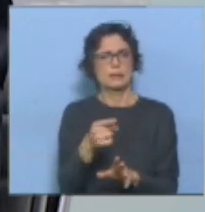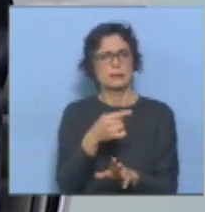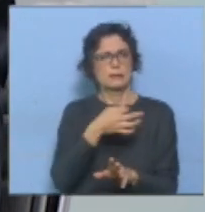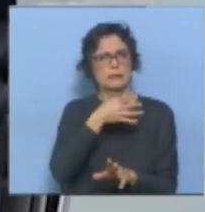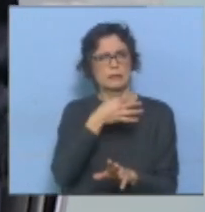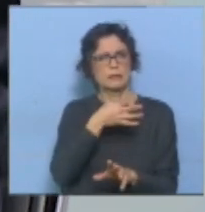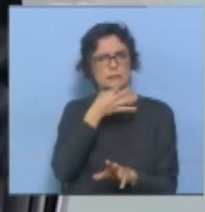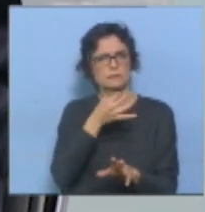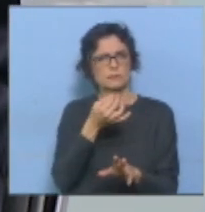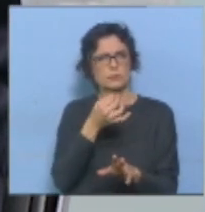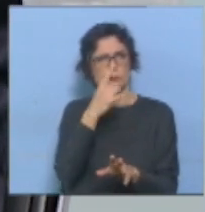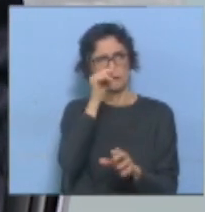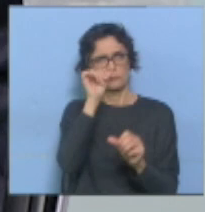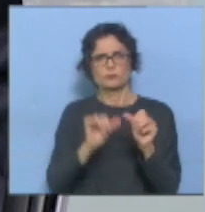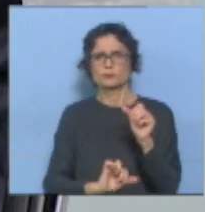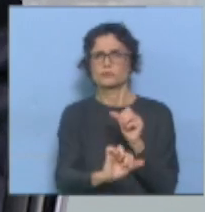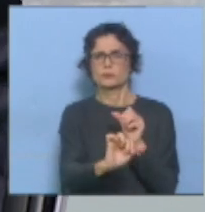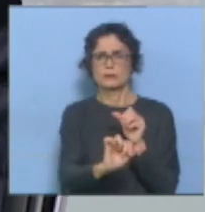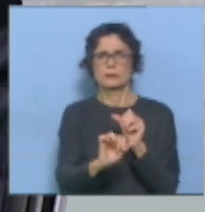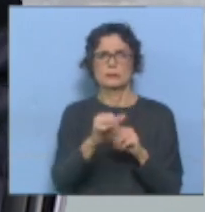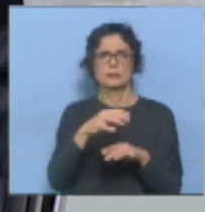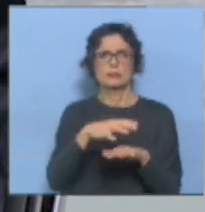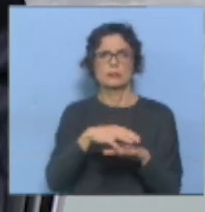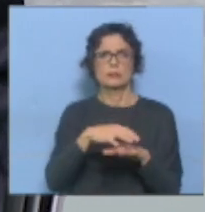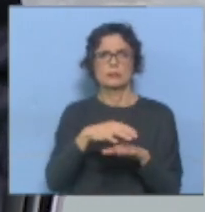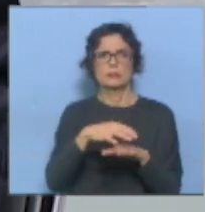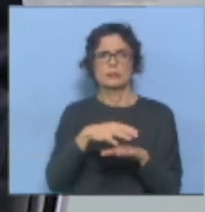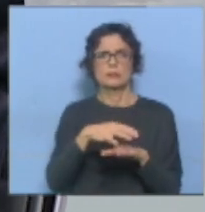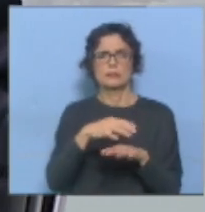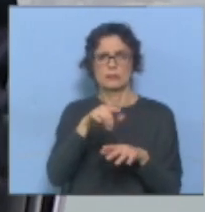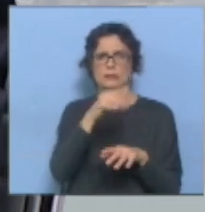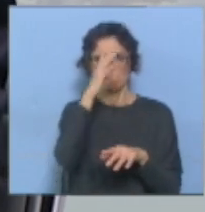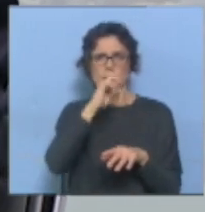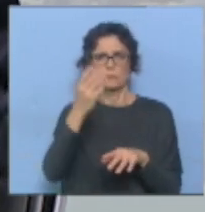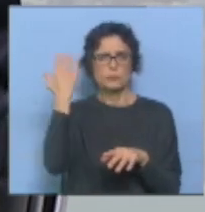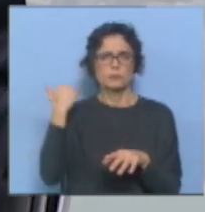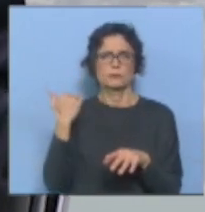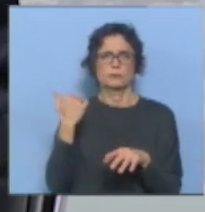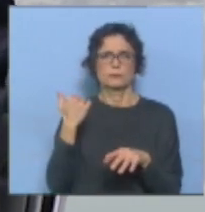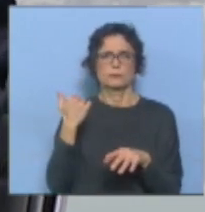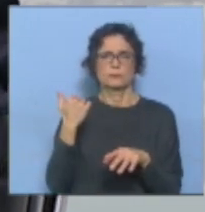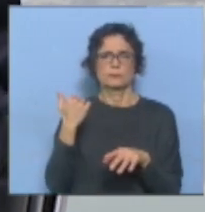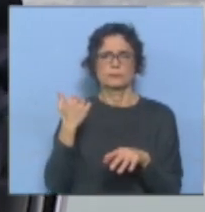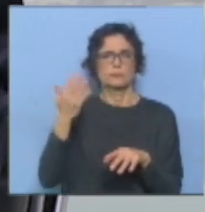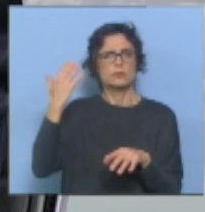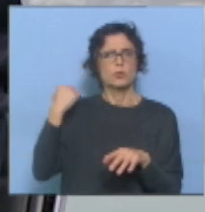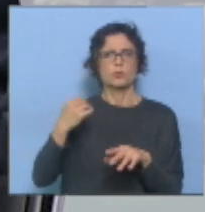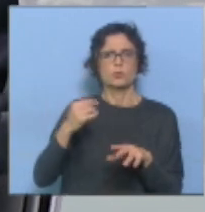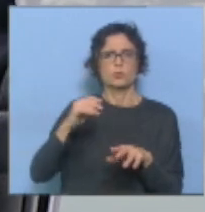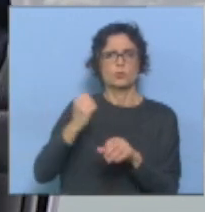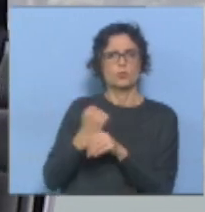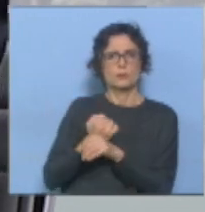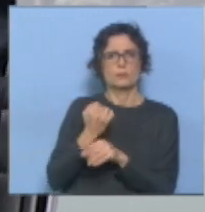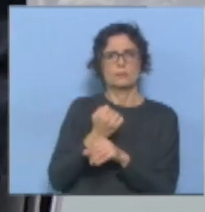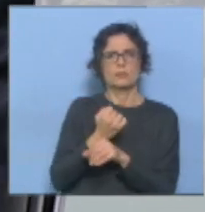altura, eu lembro-me que a Católica, ele era cardeal em Manila, agora está em